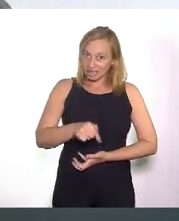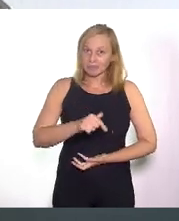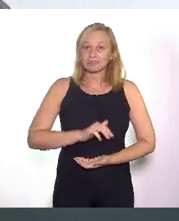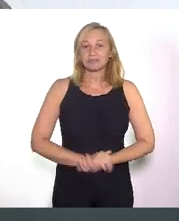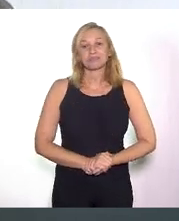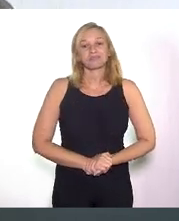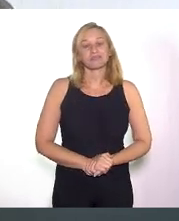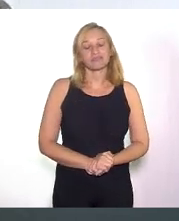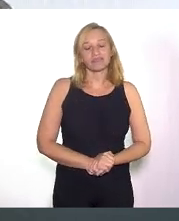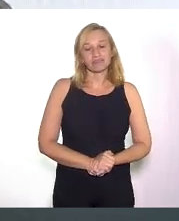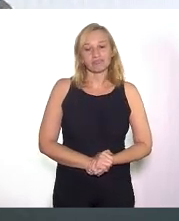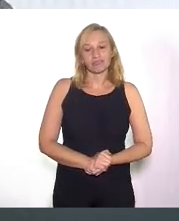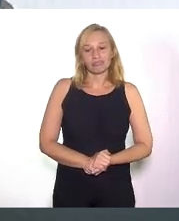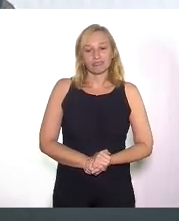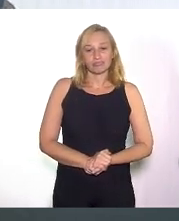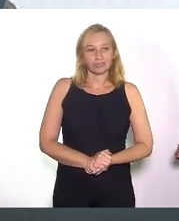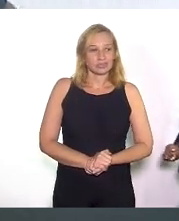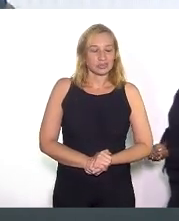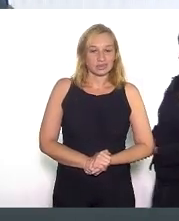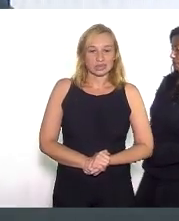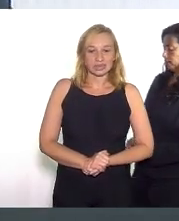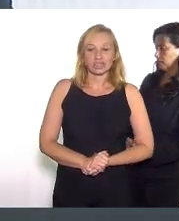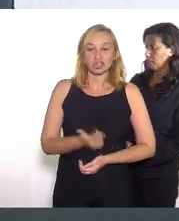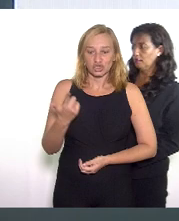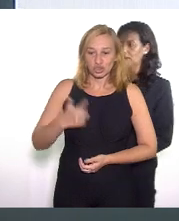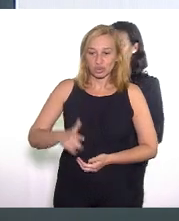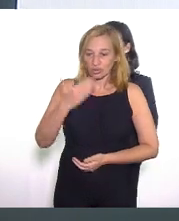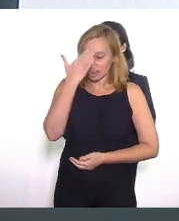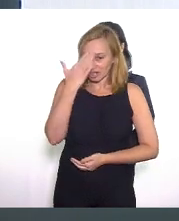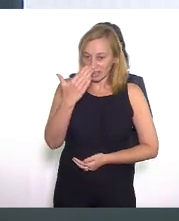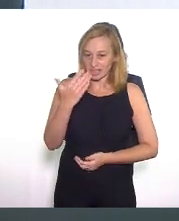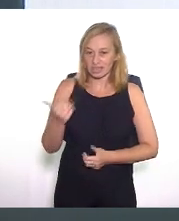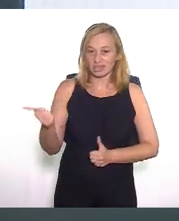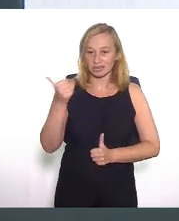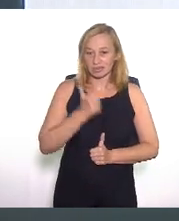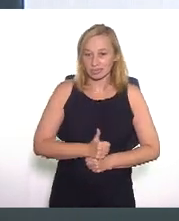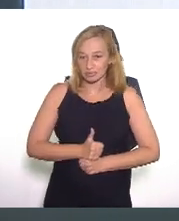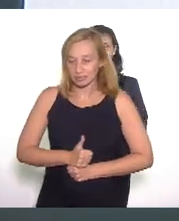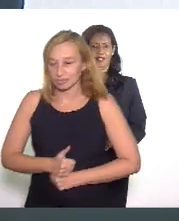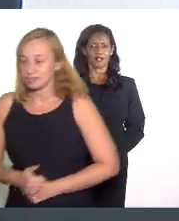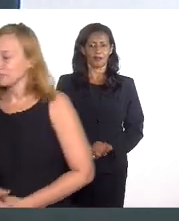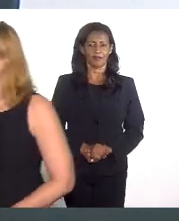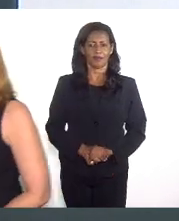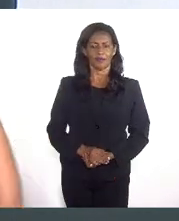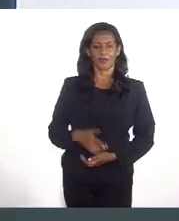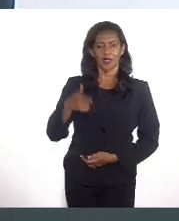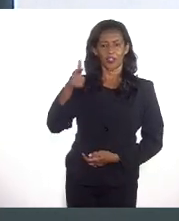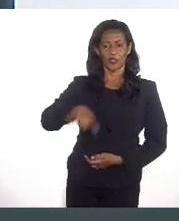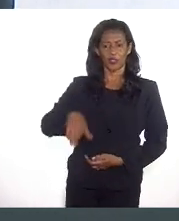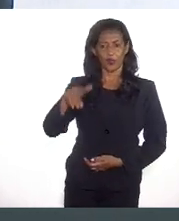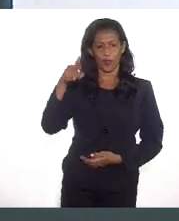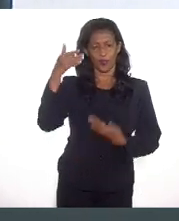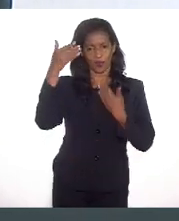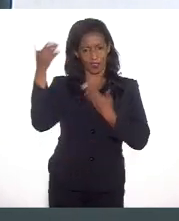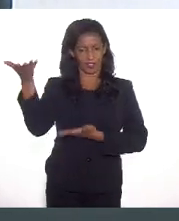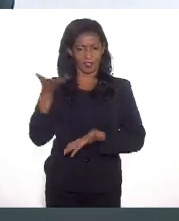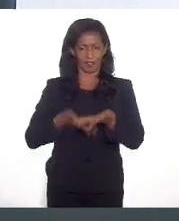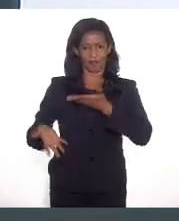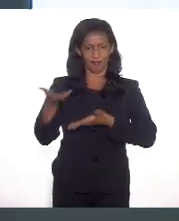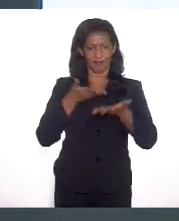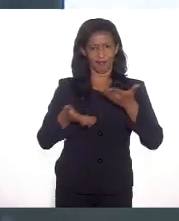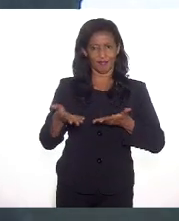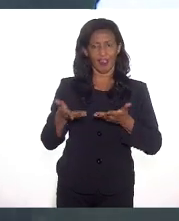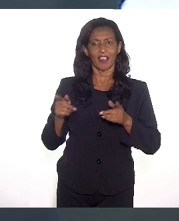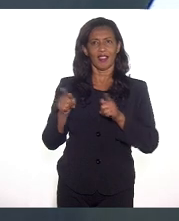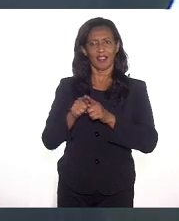mais uma vez agradecer essa parceria, saudar os secretários aqui